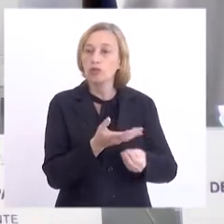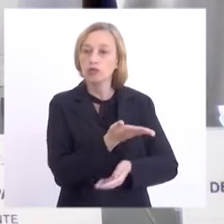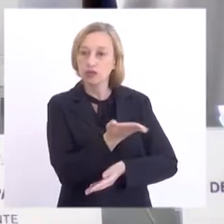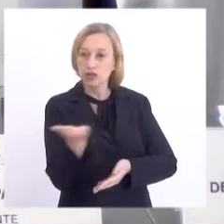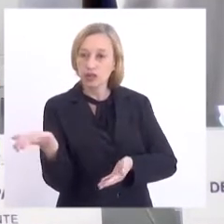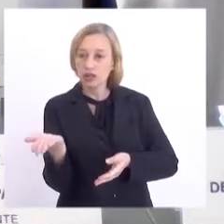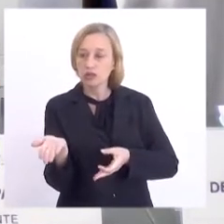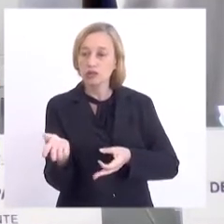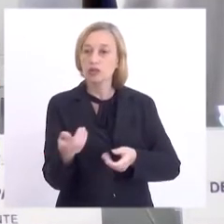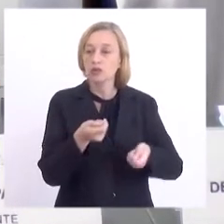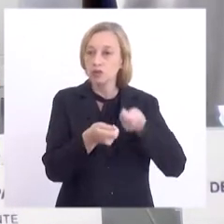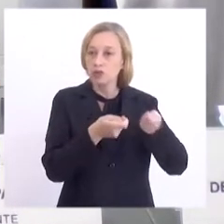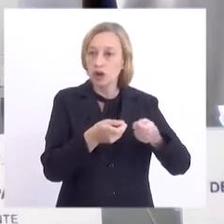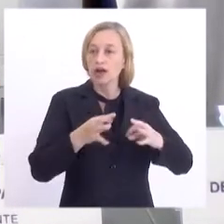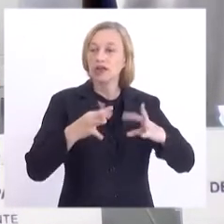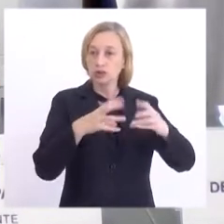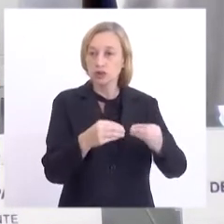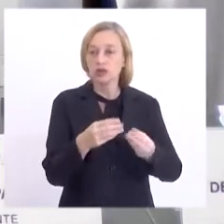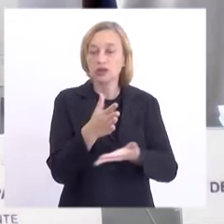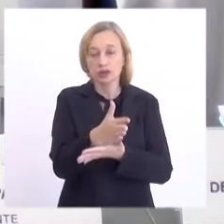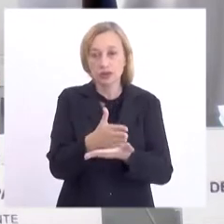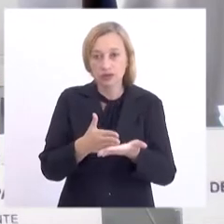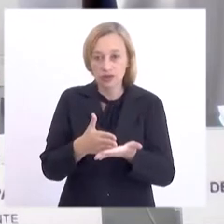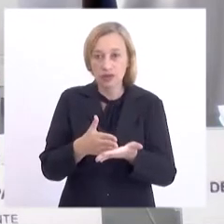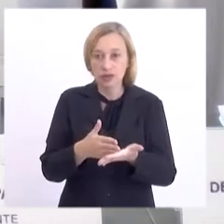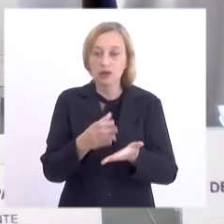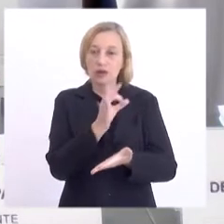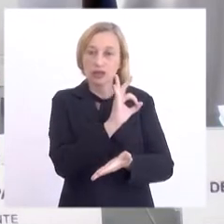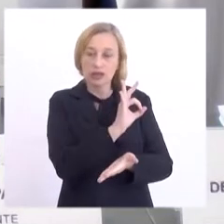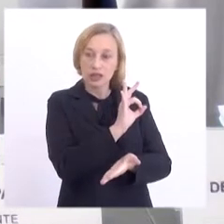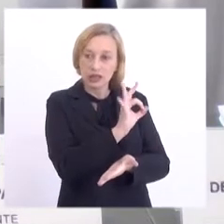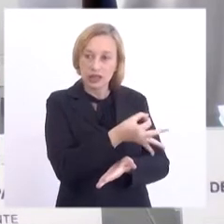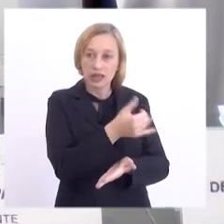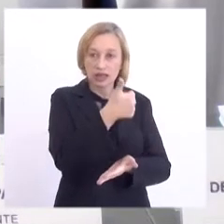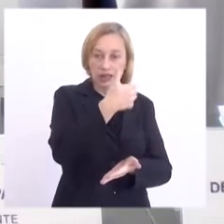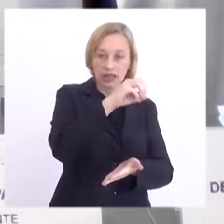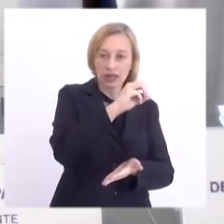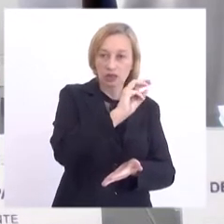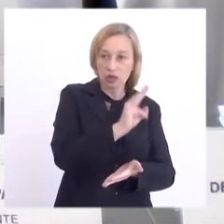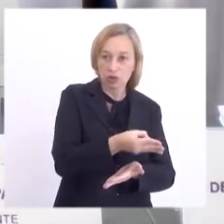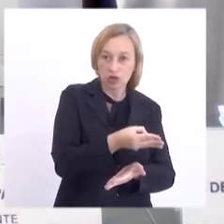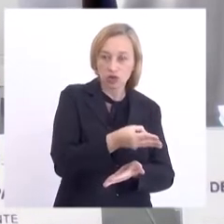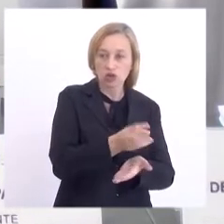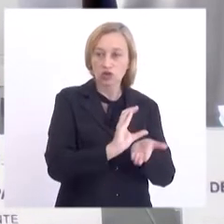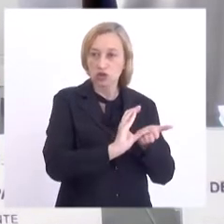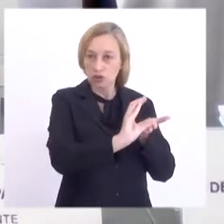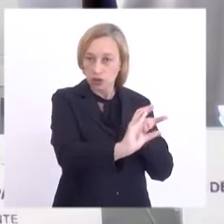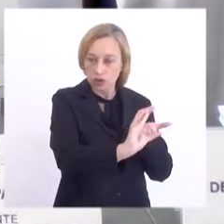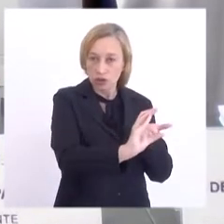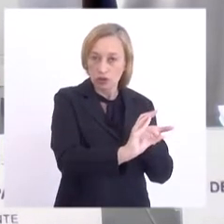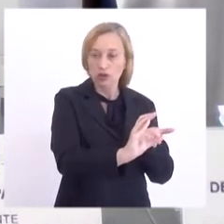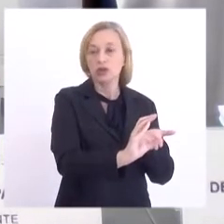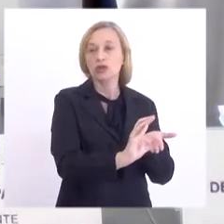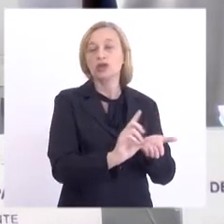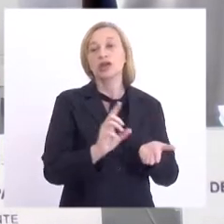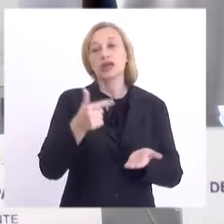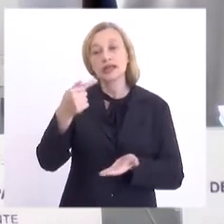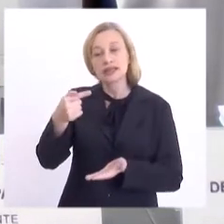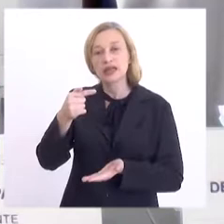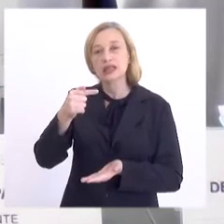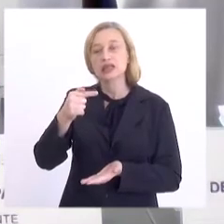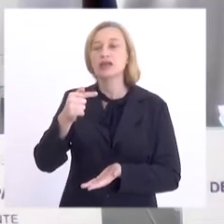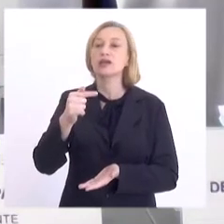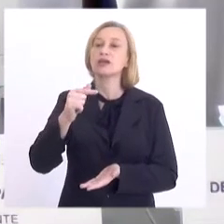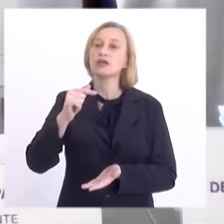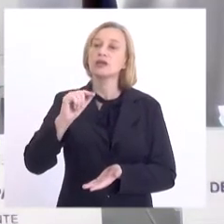isso até porque tem uma divisão Clara de dez bilhões de recursos das concessões e os 7 bilhões